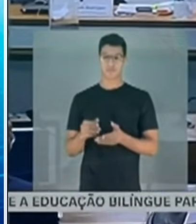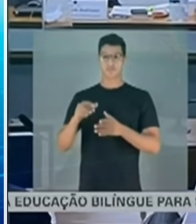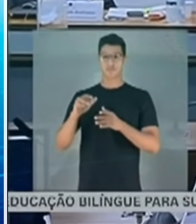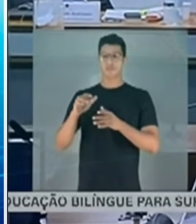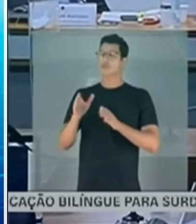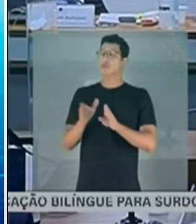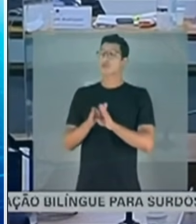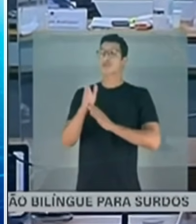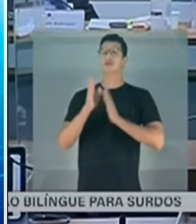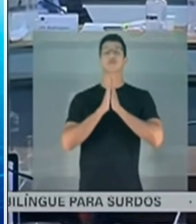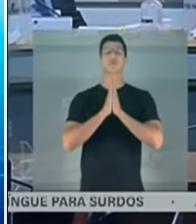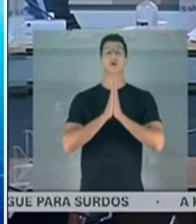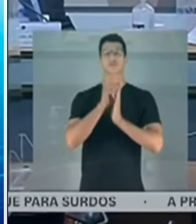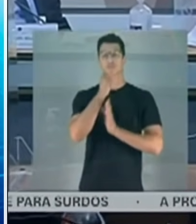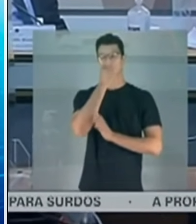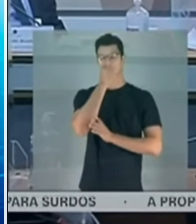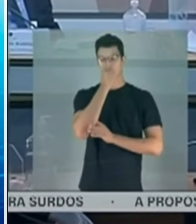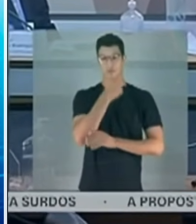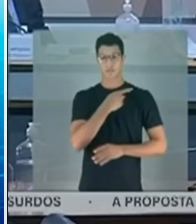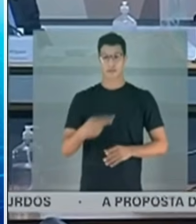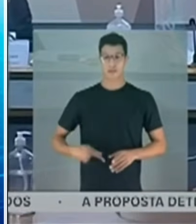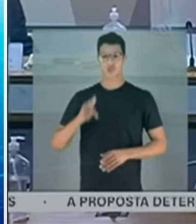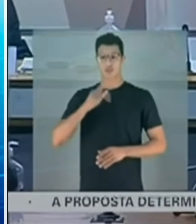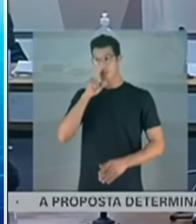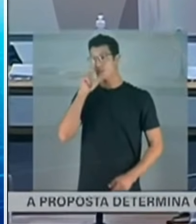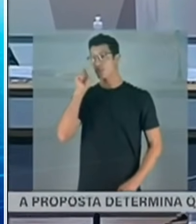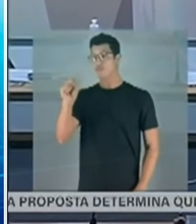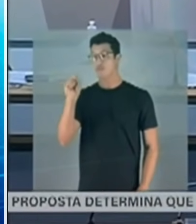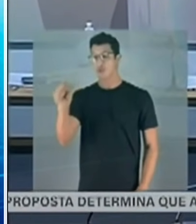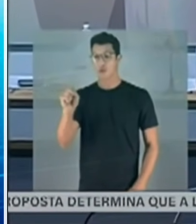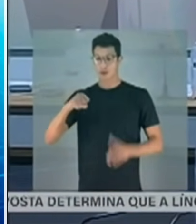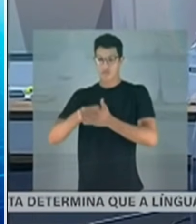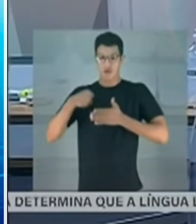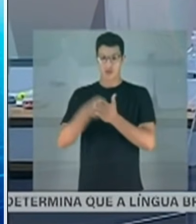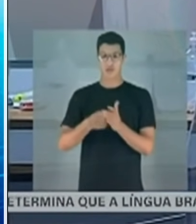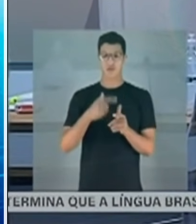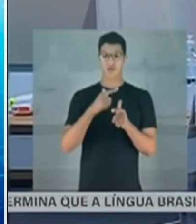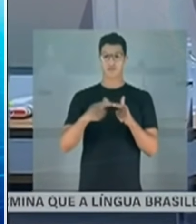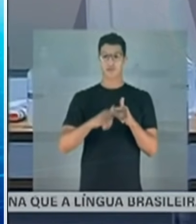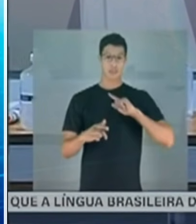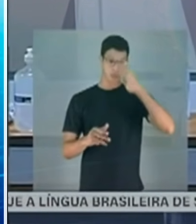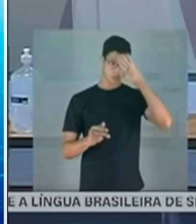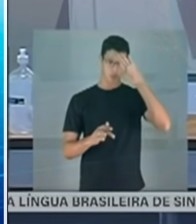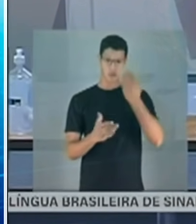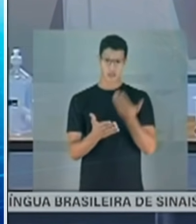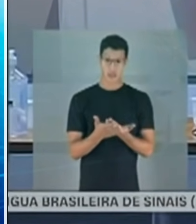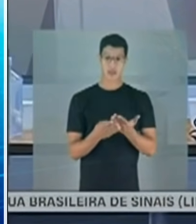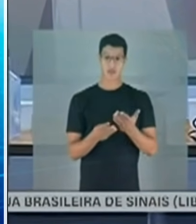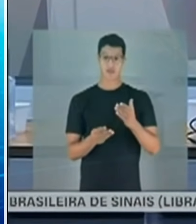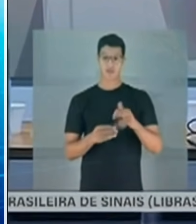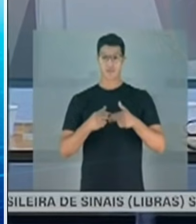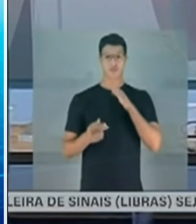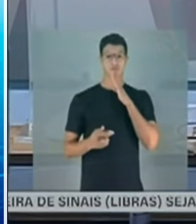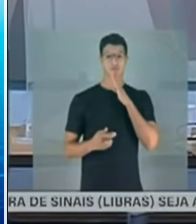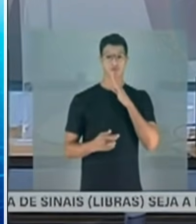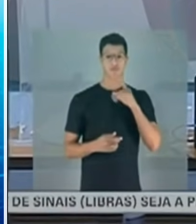espirituais para que o presidente Bolsonaro tivesse força para enfrentar os problemas. Não creio, até pelo conhecimento